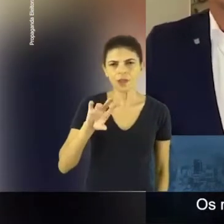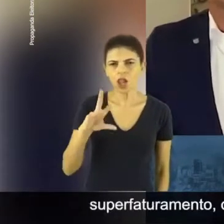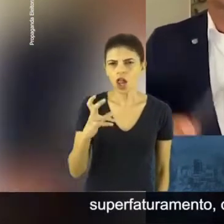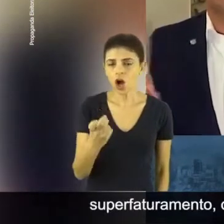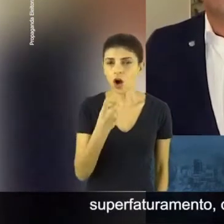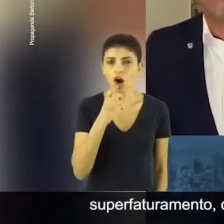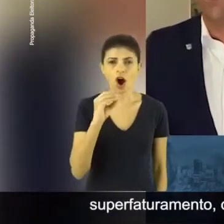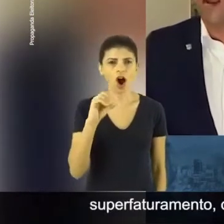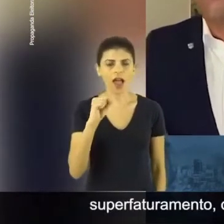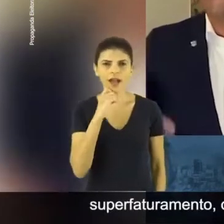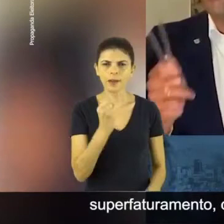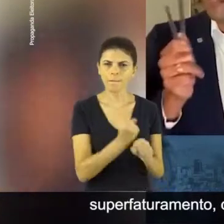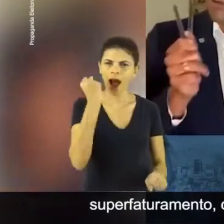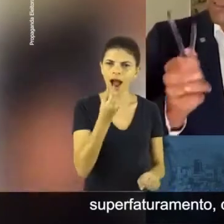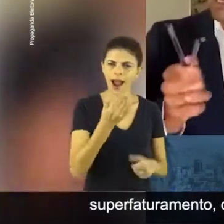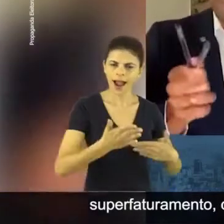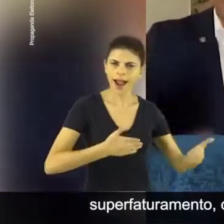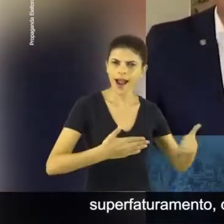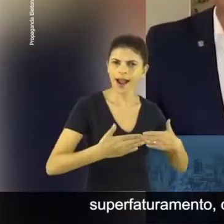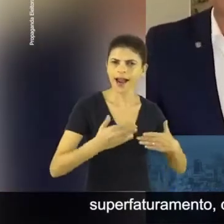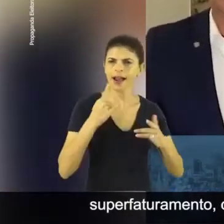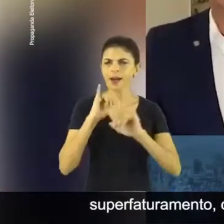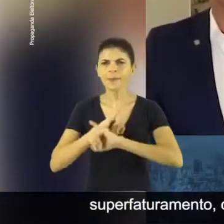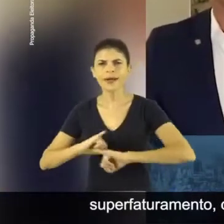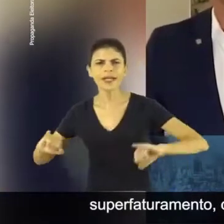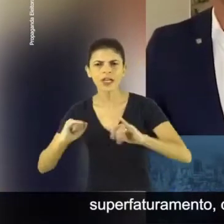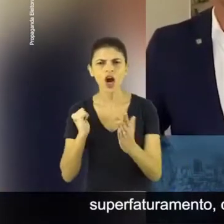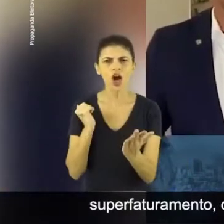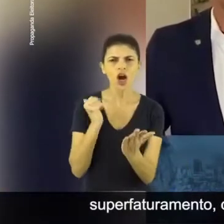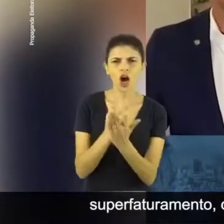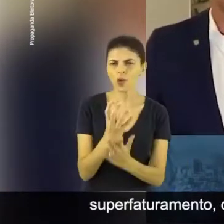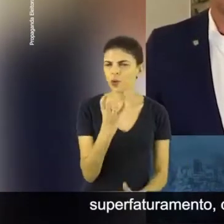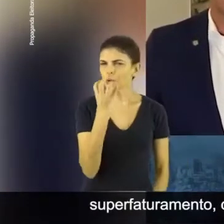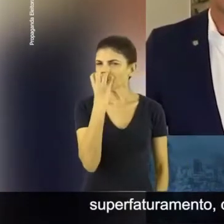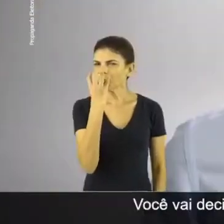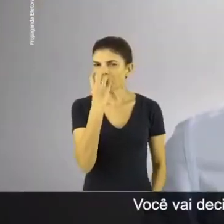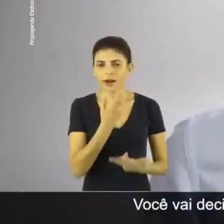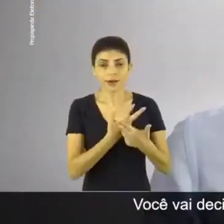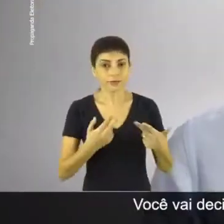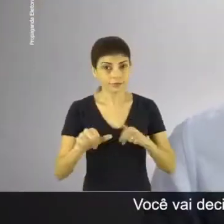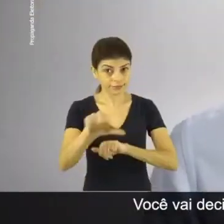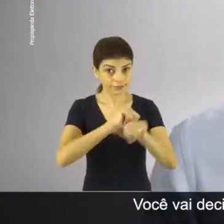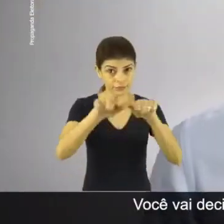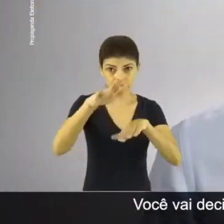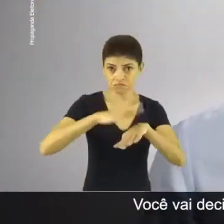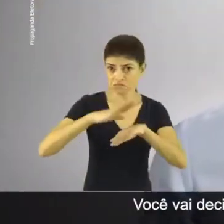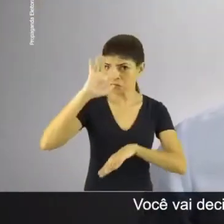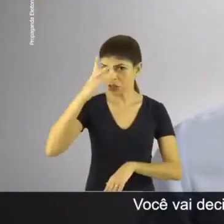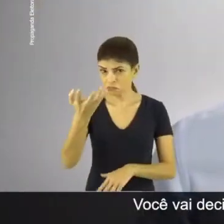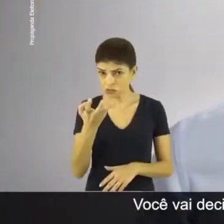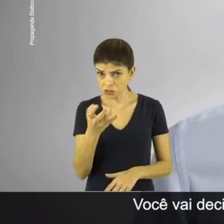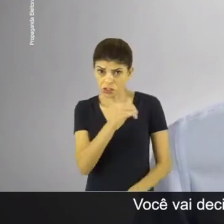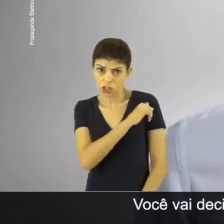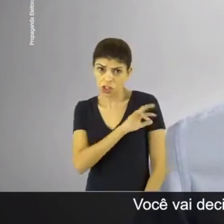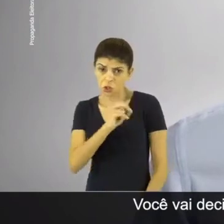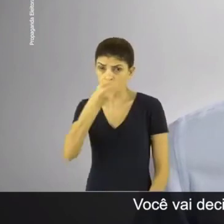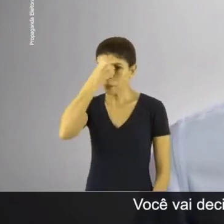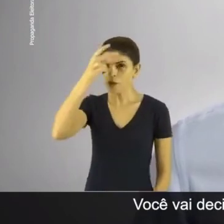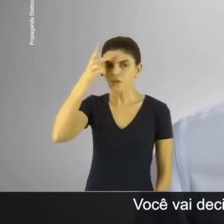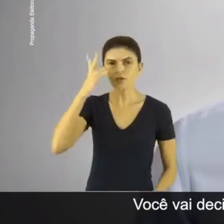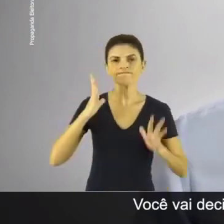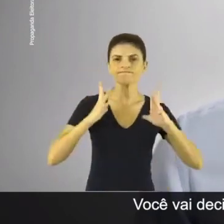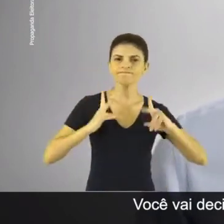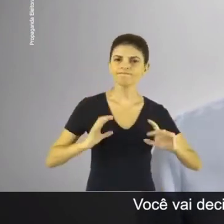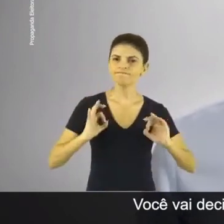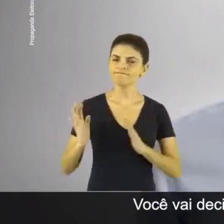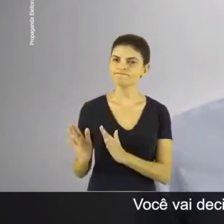OS, superfaturamento, denúncia da própria mídia na compra de ventiladores pulmonares. Você vai decidir se o Rio terá um prefeito